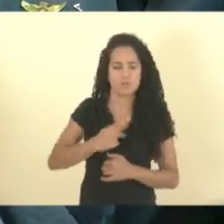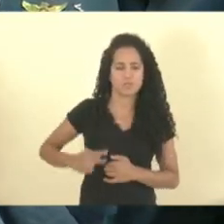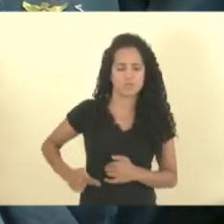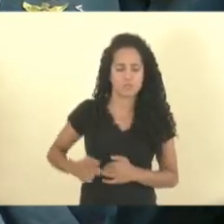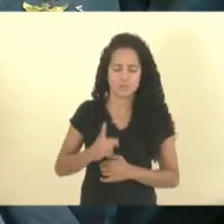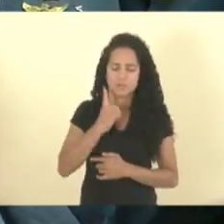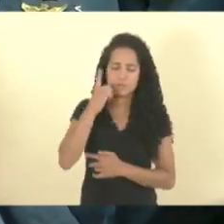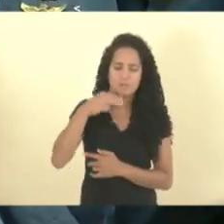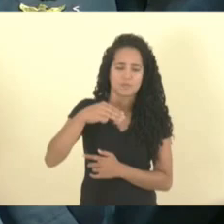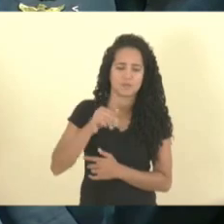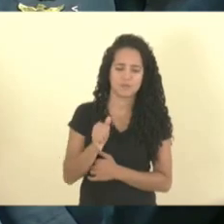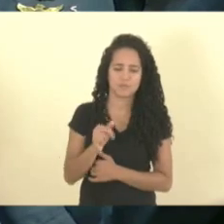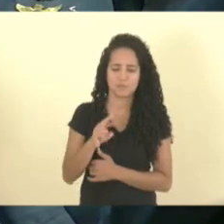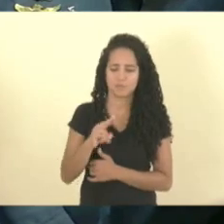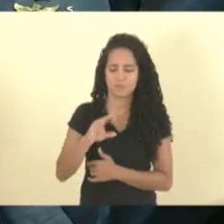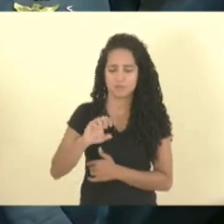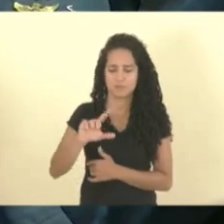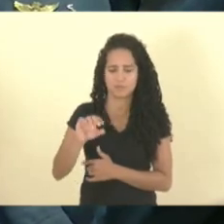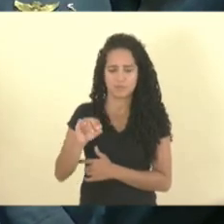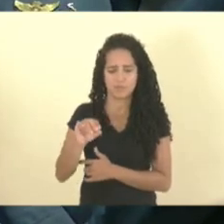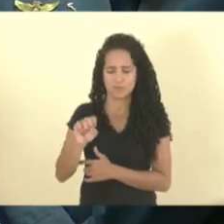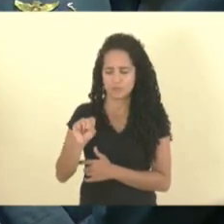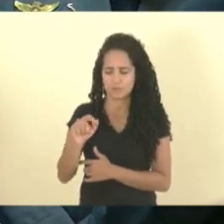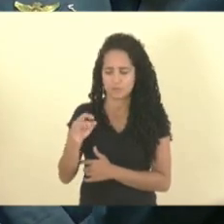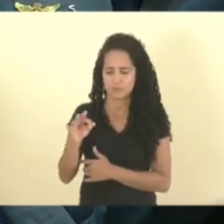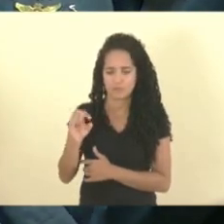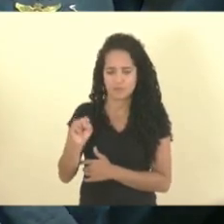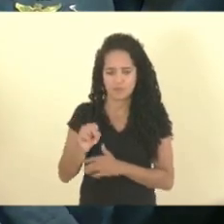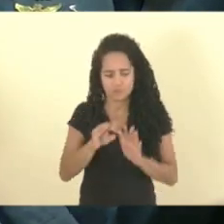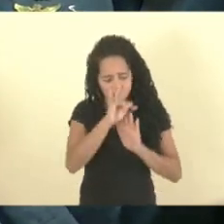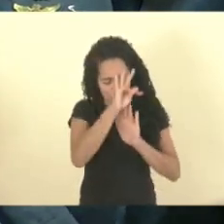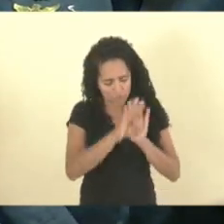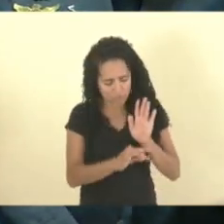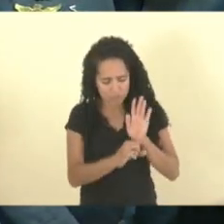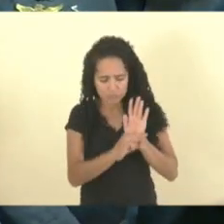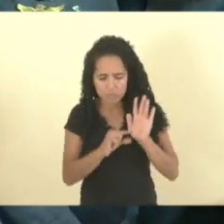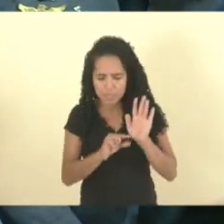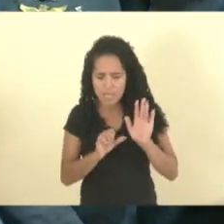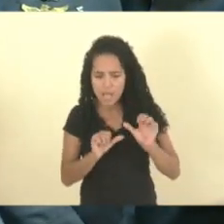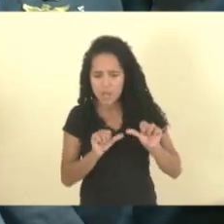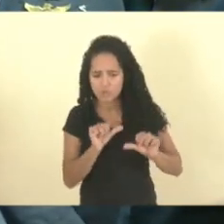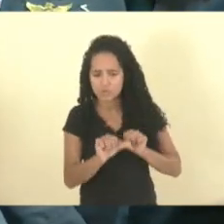deputado Marcelo Santos, na qual ele alterou um